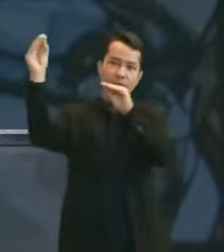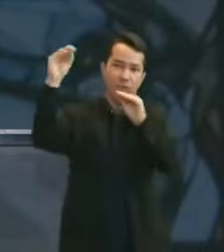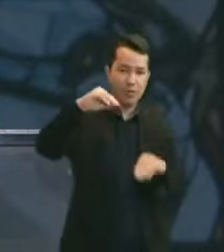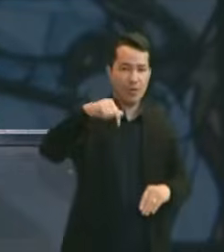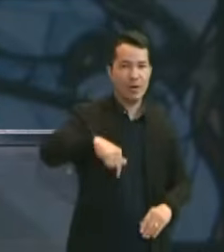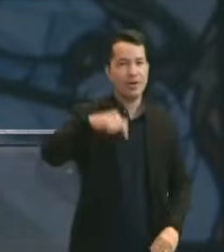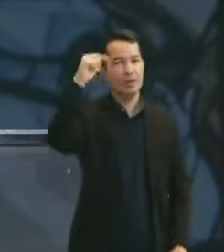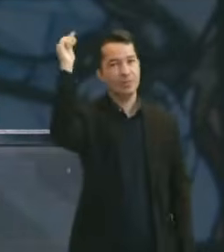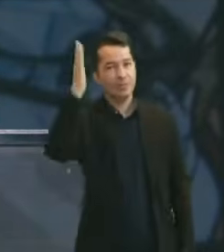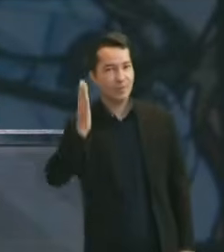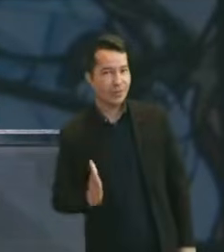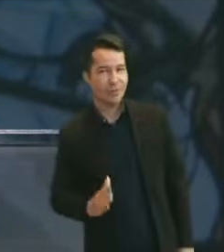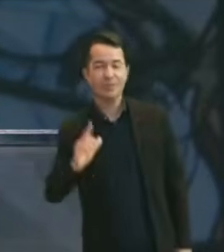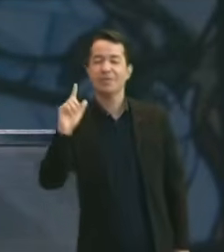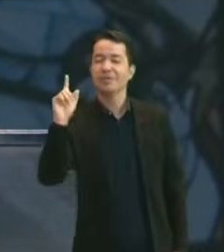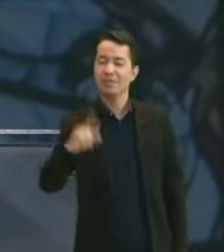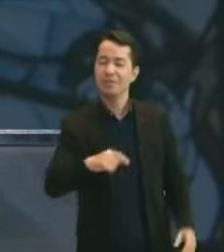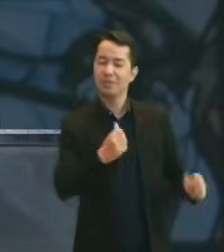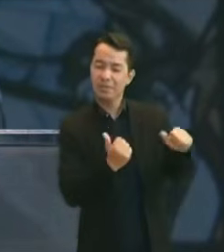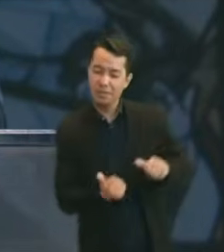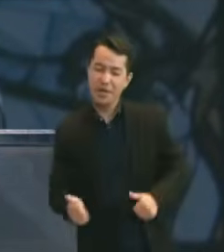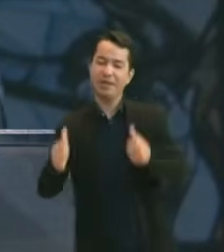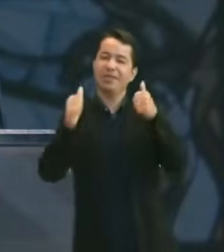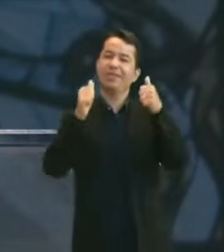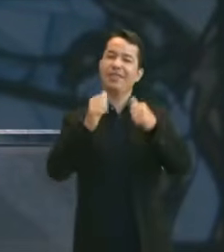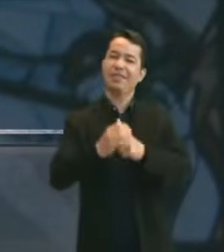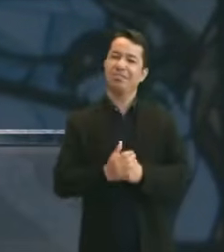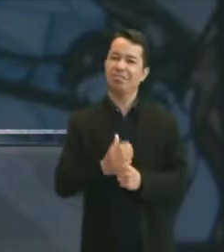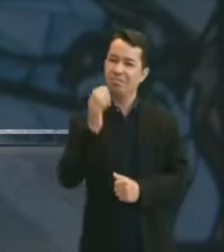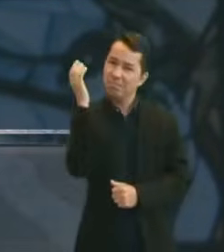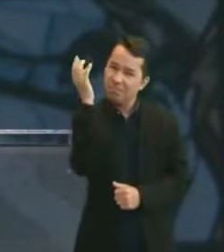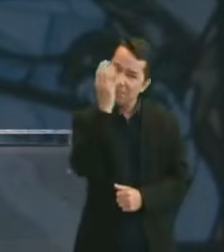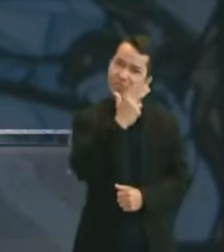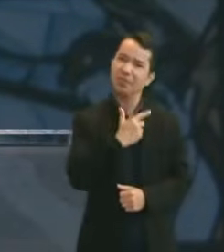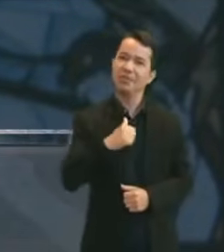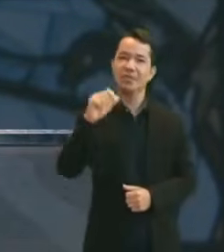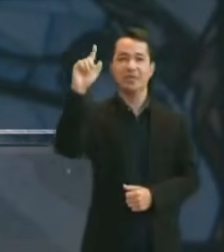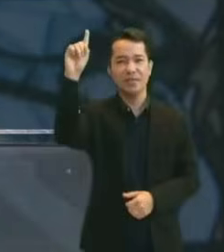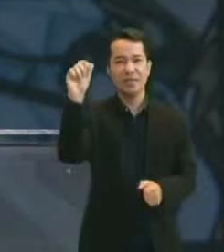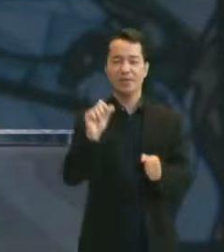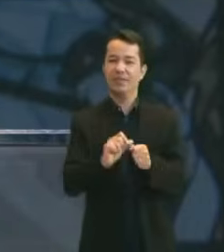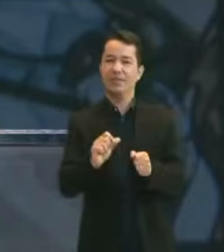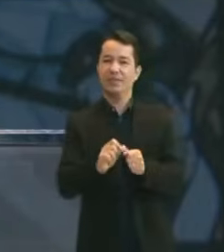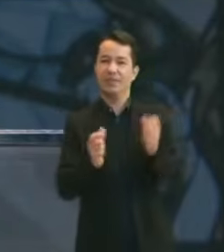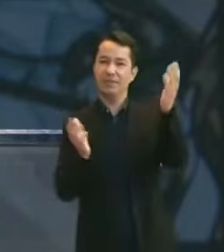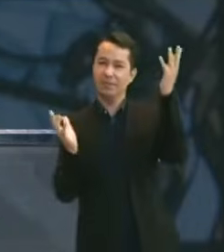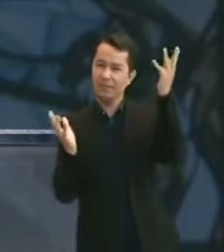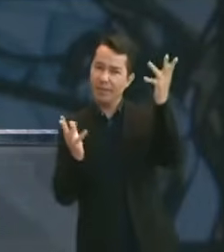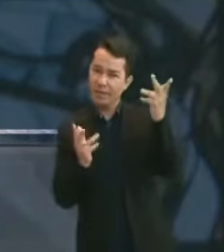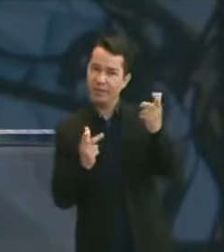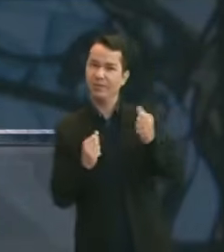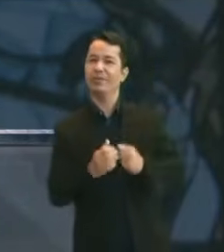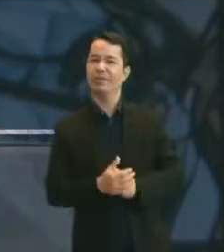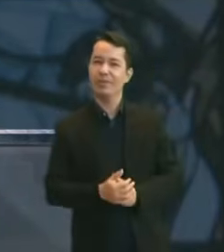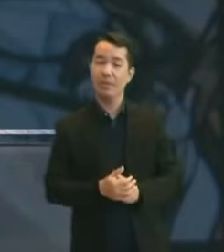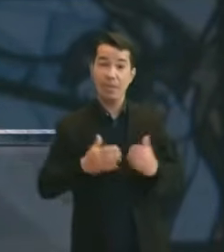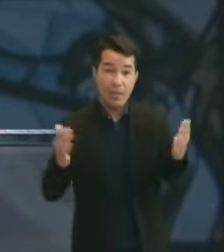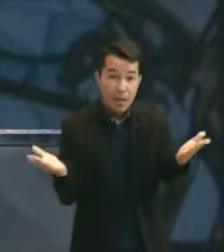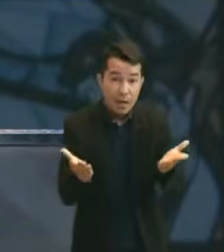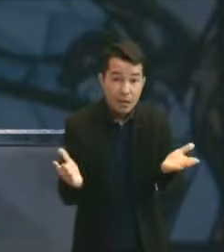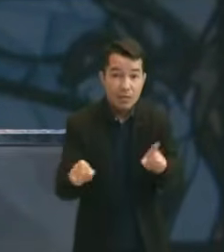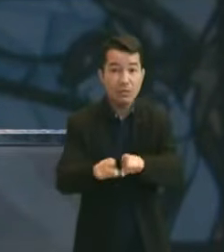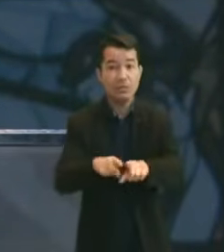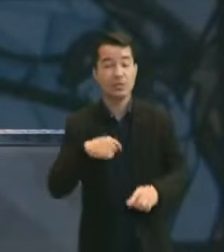Brasil é ser batizados na nossa igreja. Coisa linda, né? O que Deus está fazendo. Nesse exato momento que a gente está